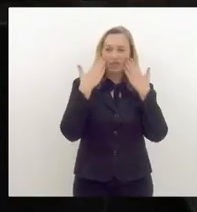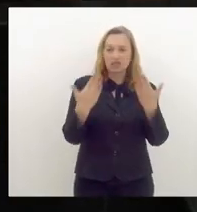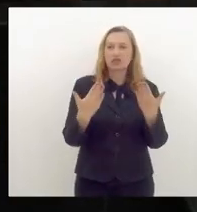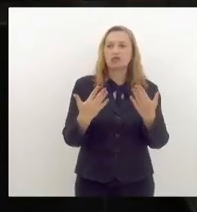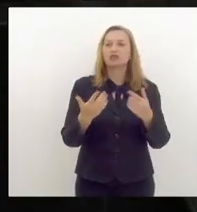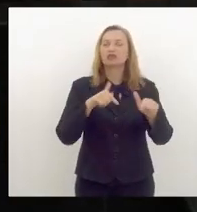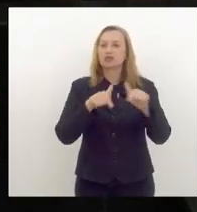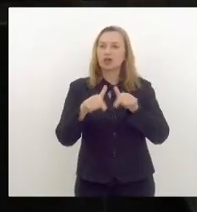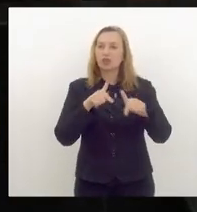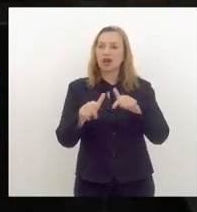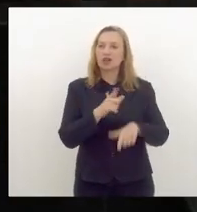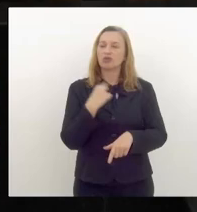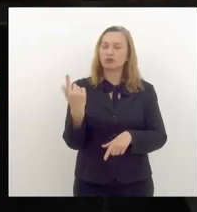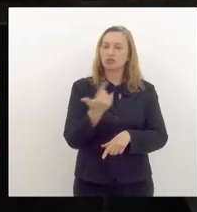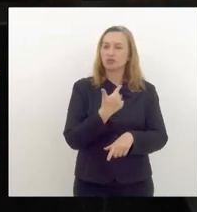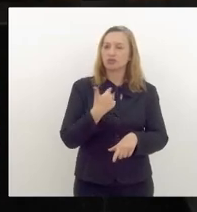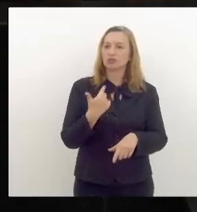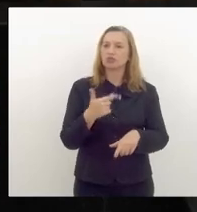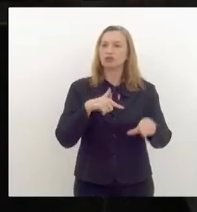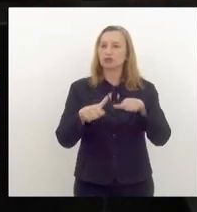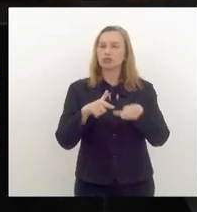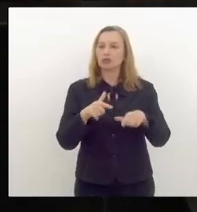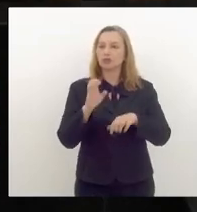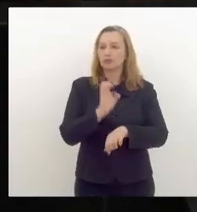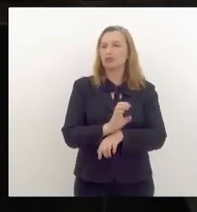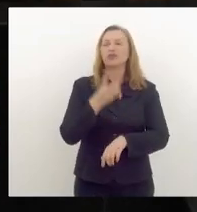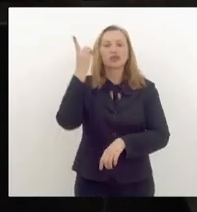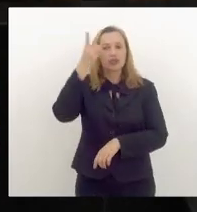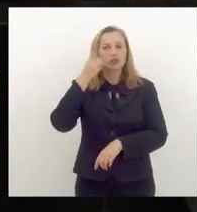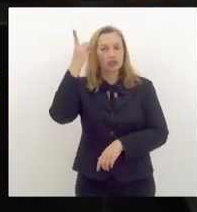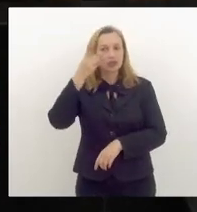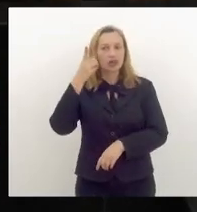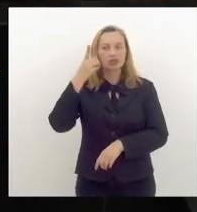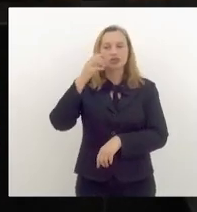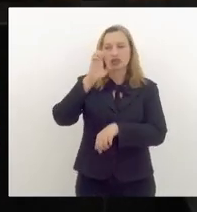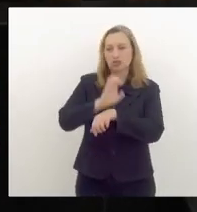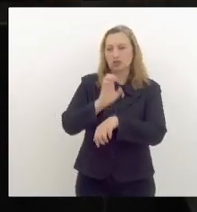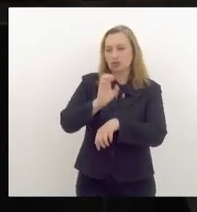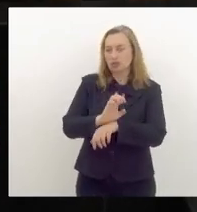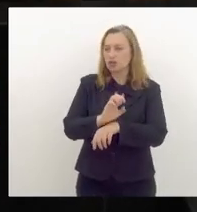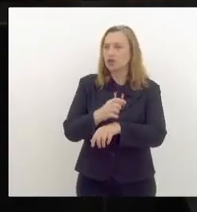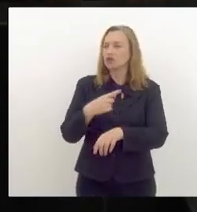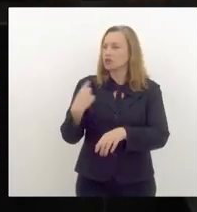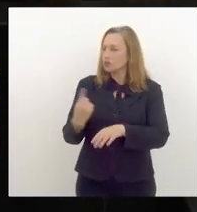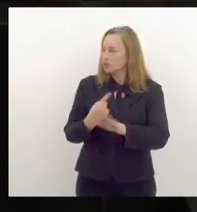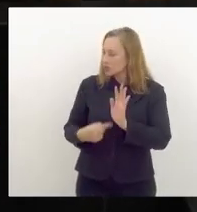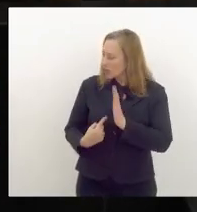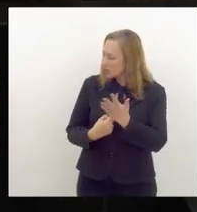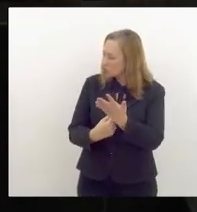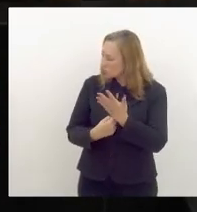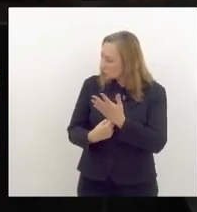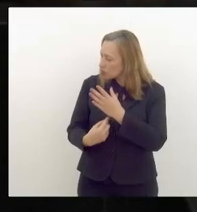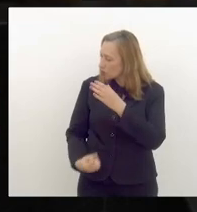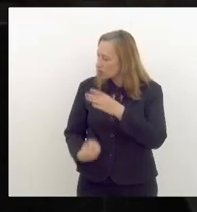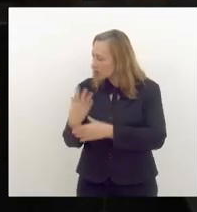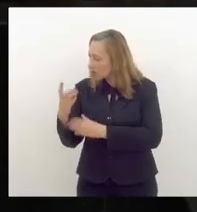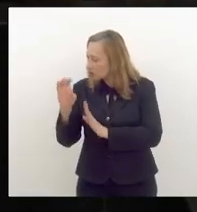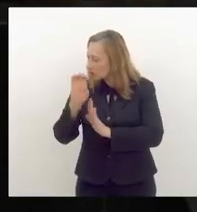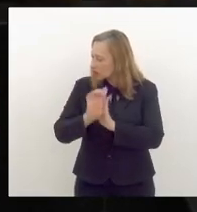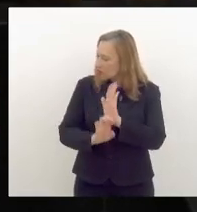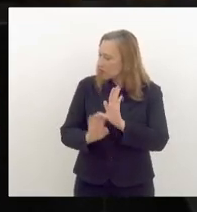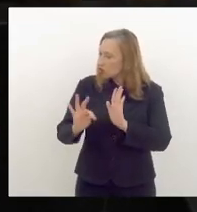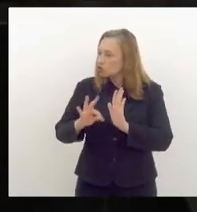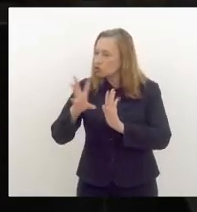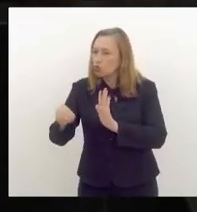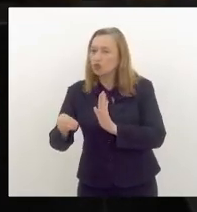decorrente da nossa legislação Estadual Deputado Luiz Paulo inclusive contribuiu fez emendas a esse projeto de lei sobre Paulo se lembra foram todas